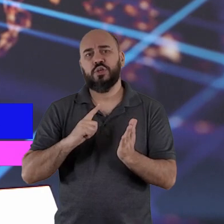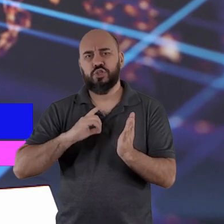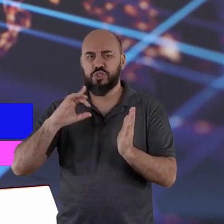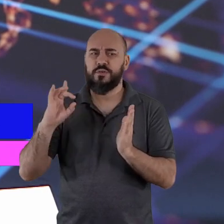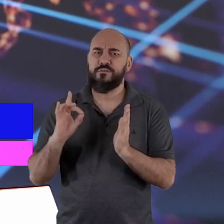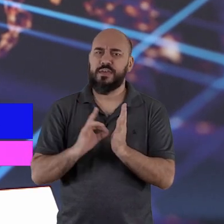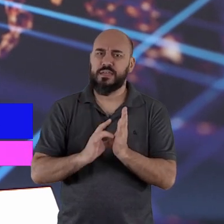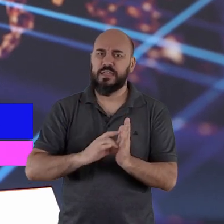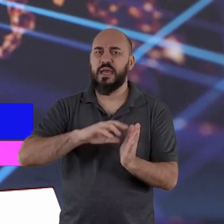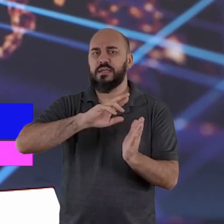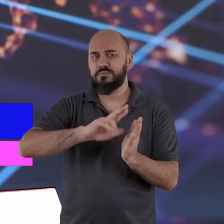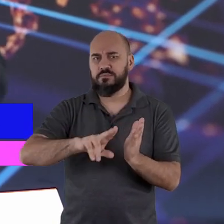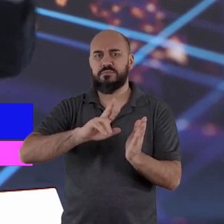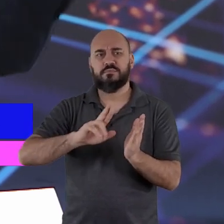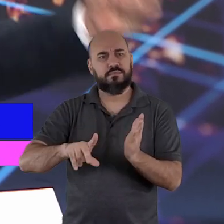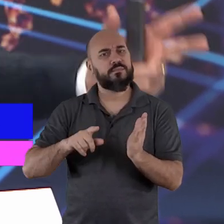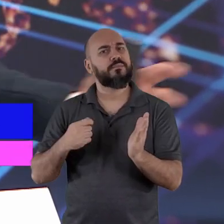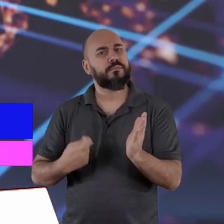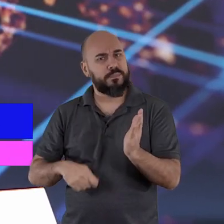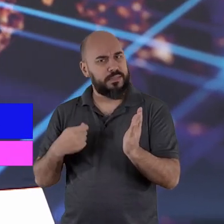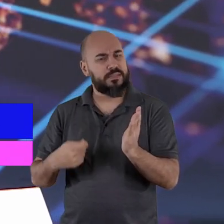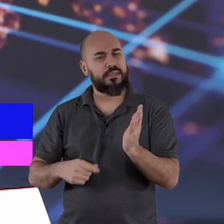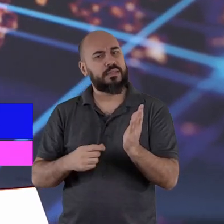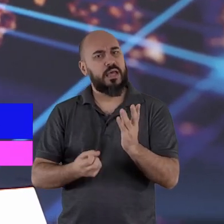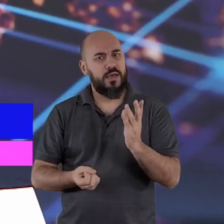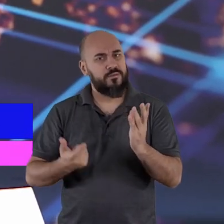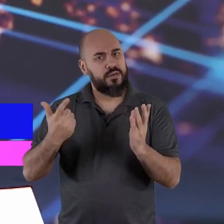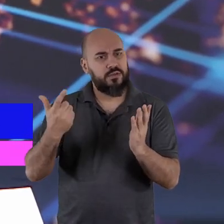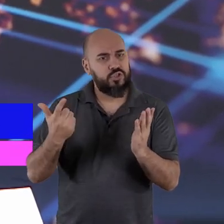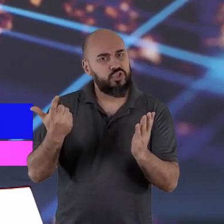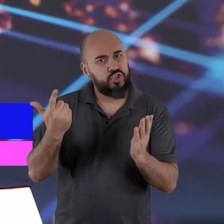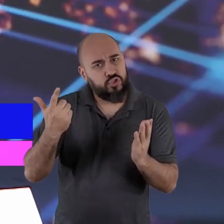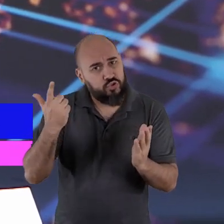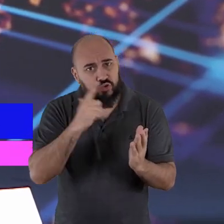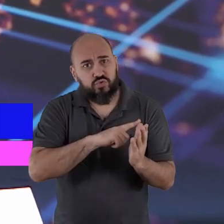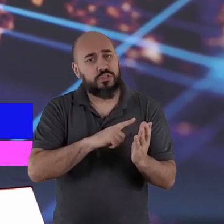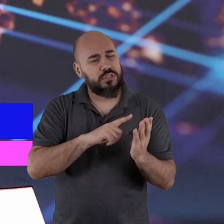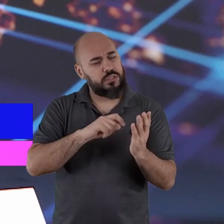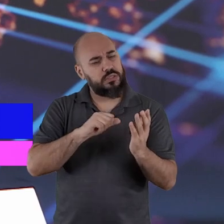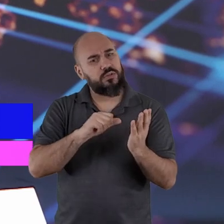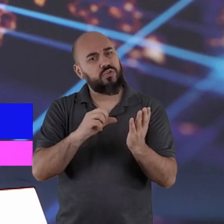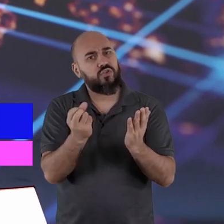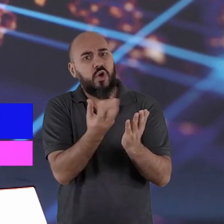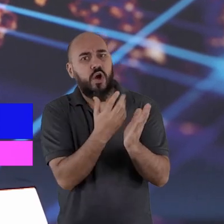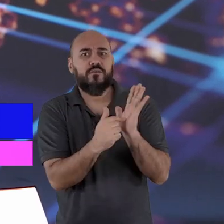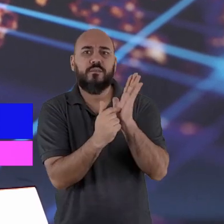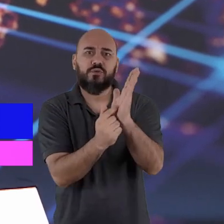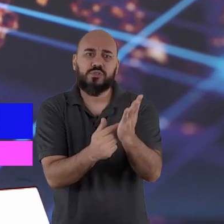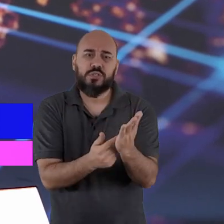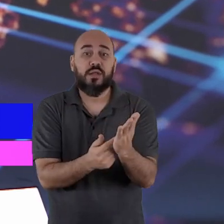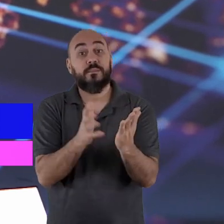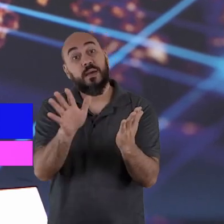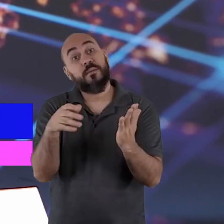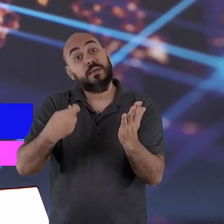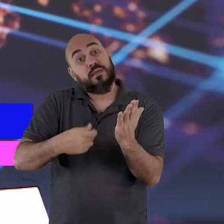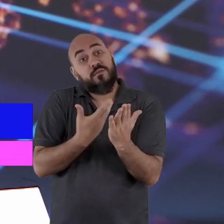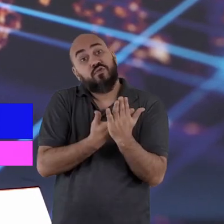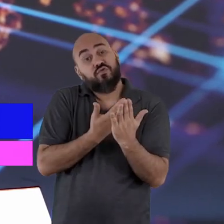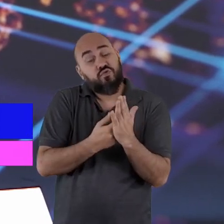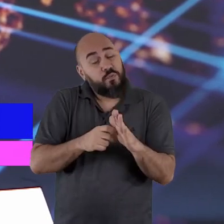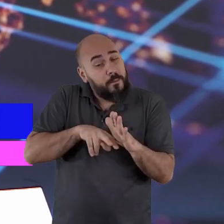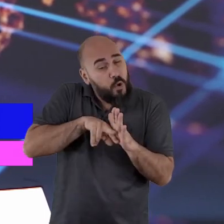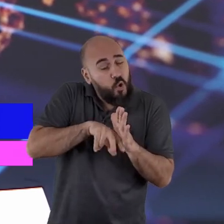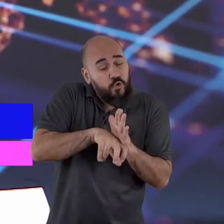para serem restauradas e era imprescindível que um estudo profundo da Bíblia fosse feito. E